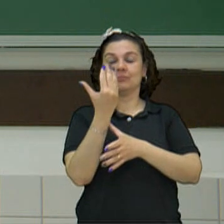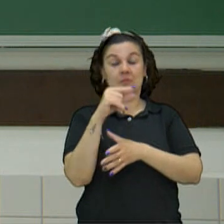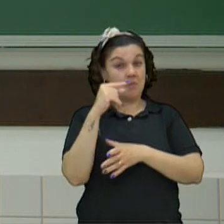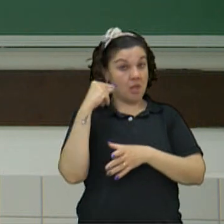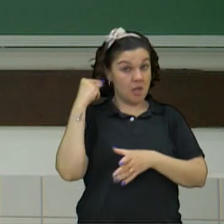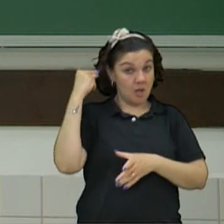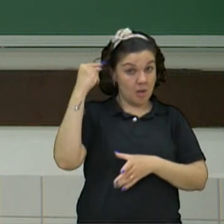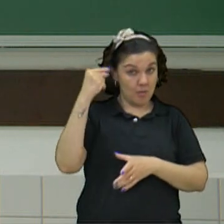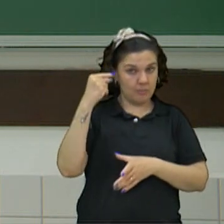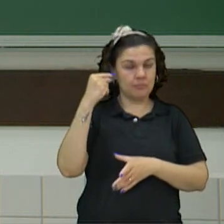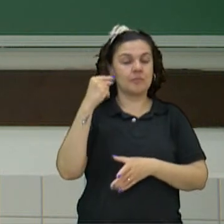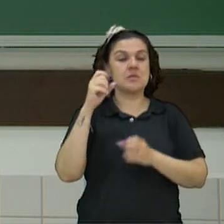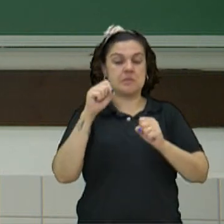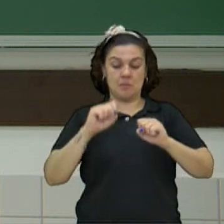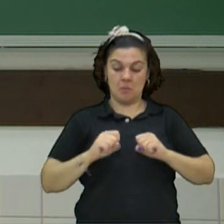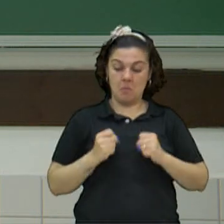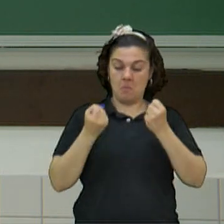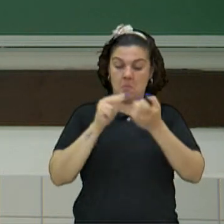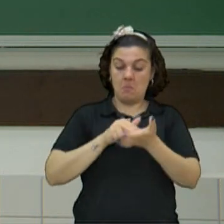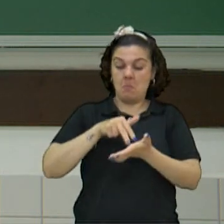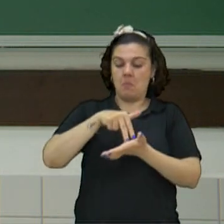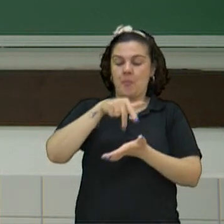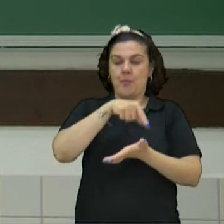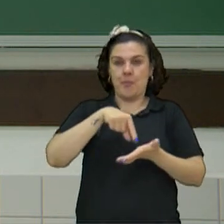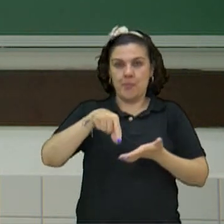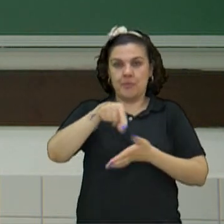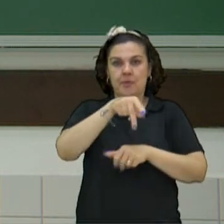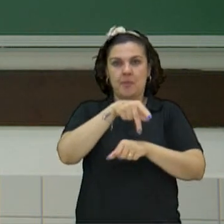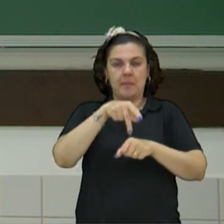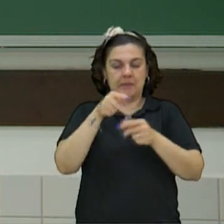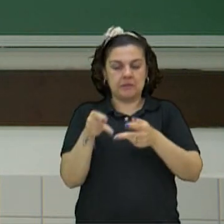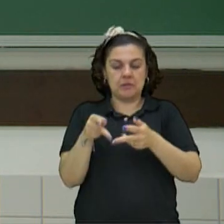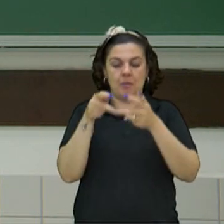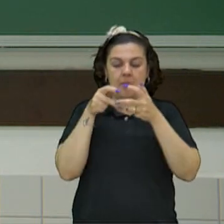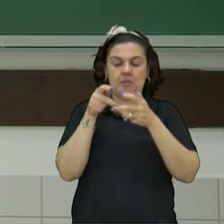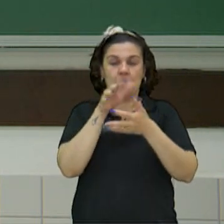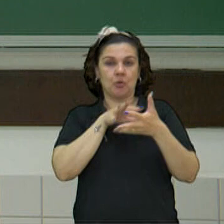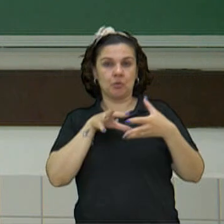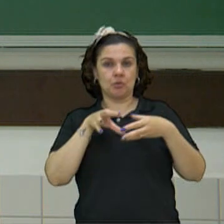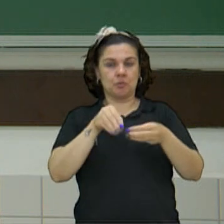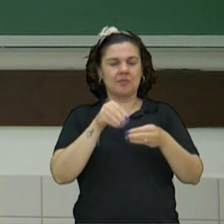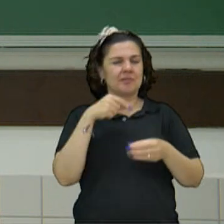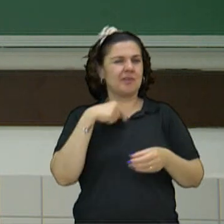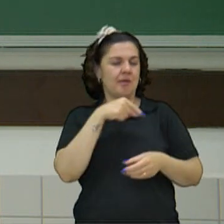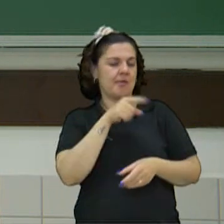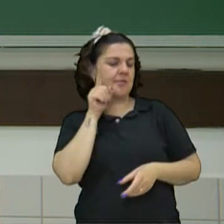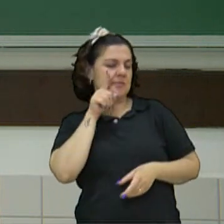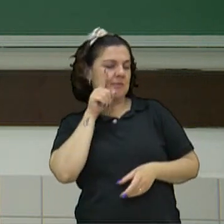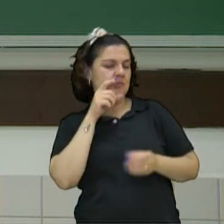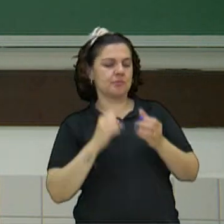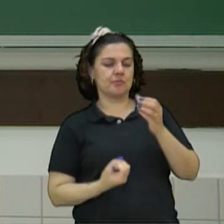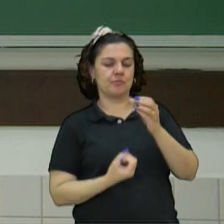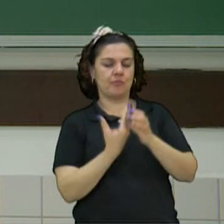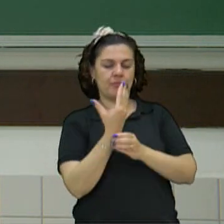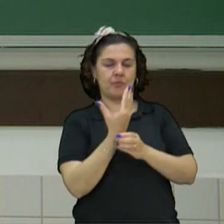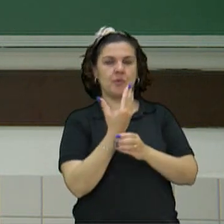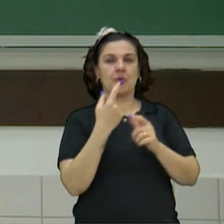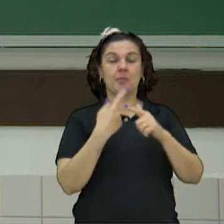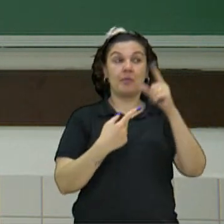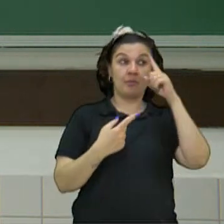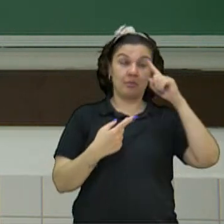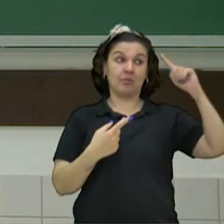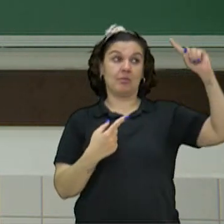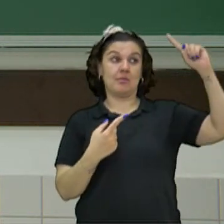maluco pelo poder que eles têm. É a percepção, é senso comum. Estados Unidos acha que foi criado por